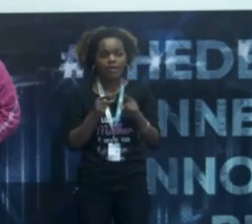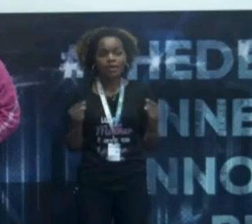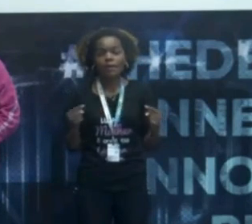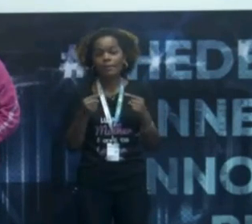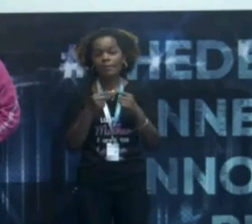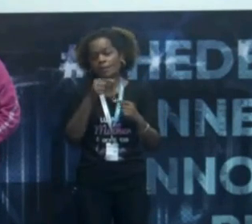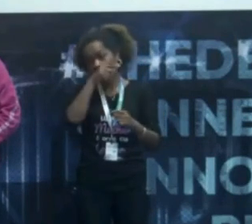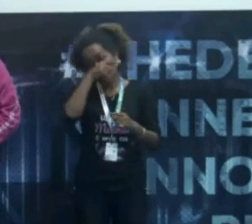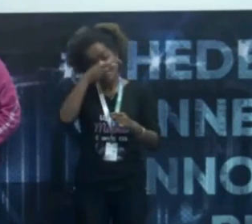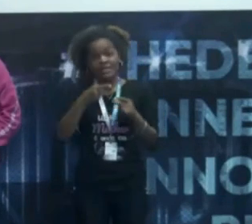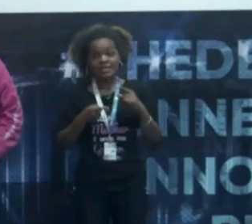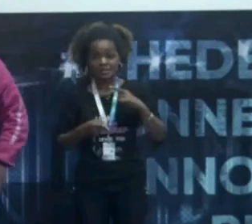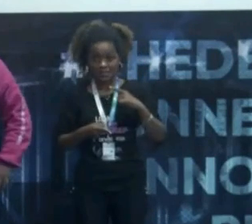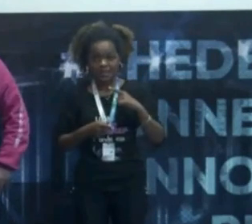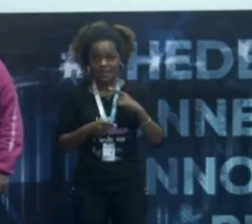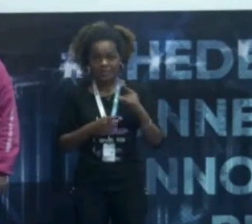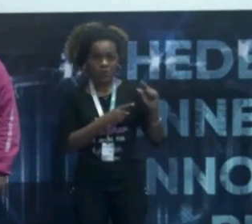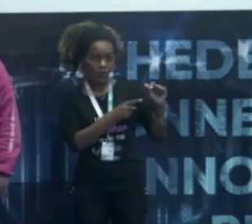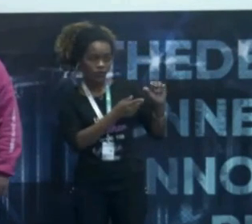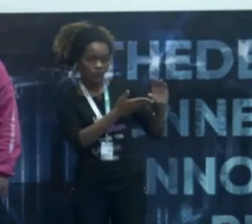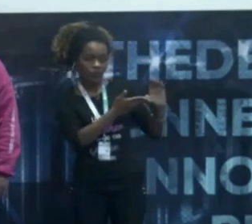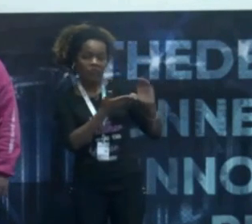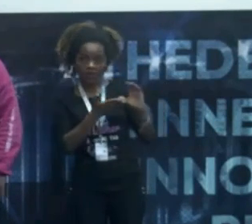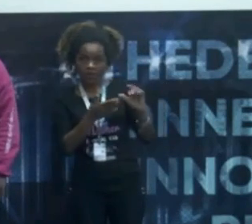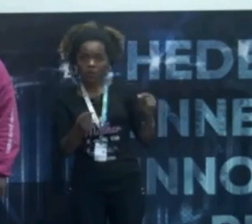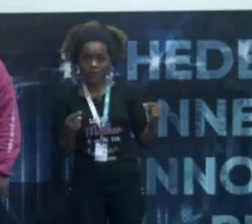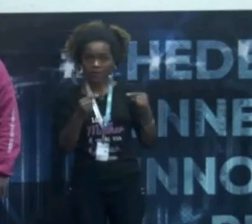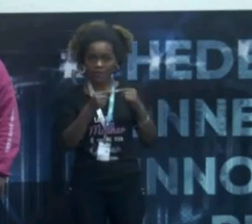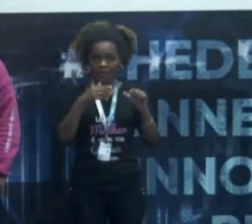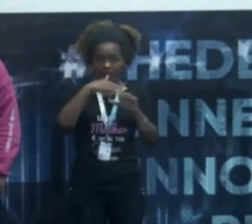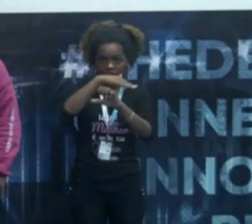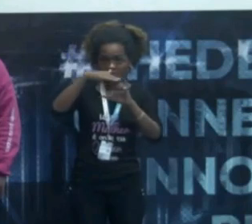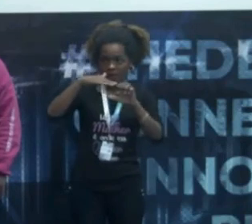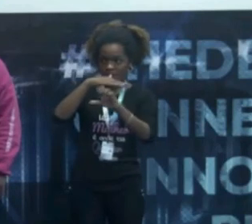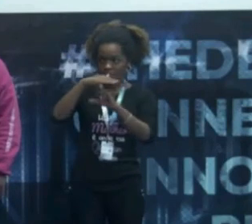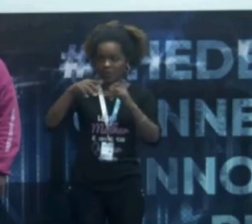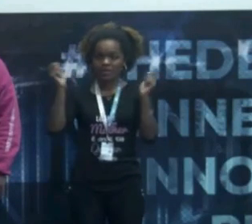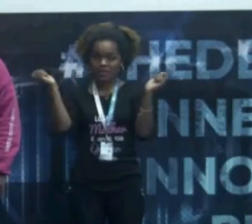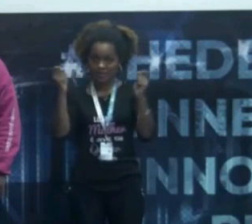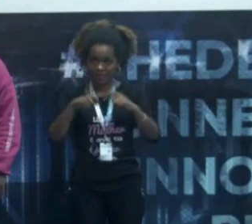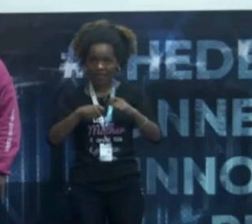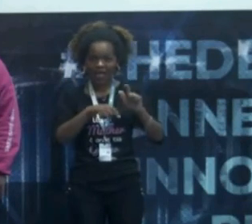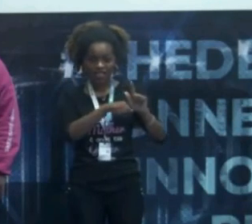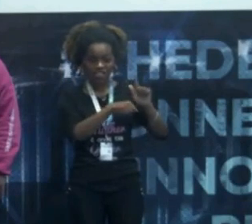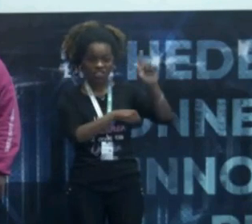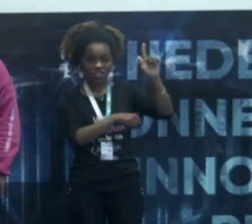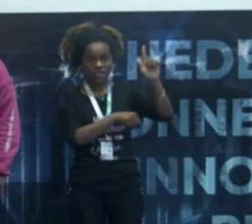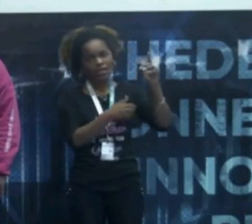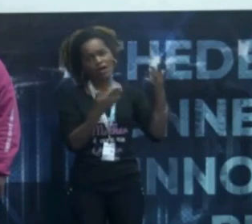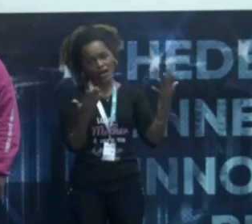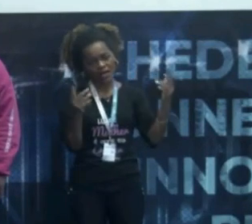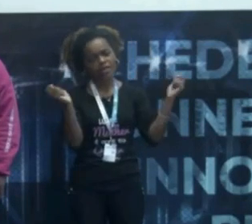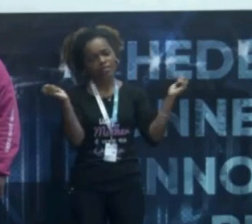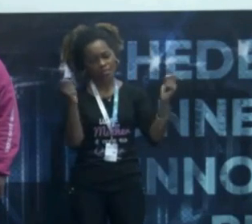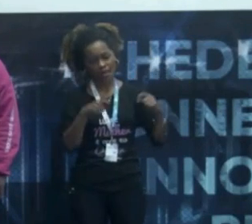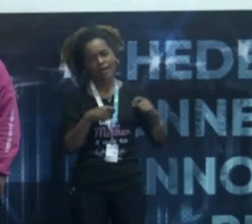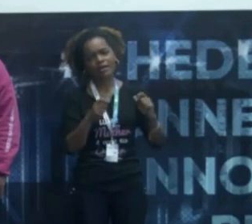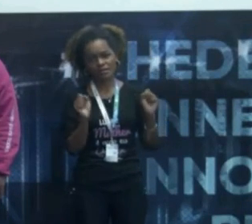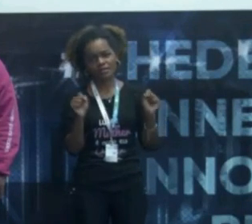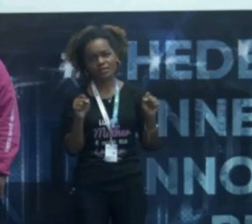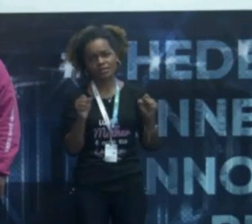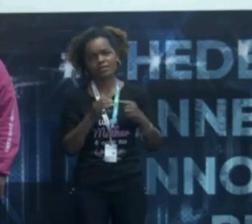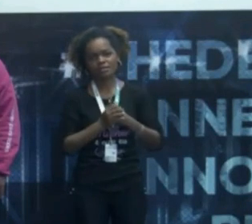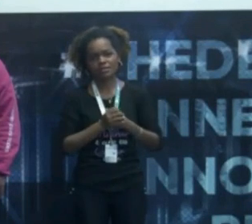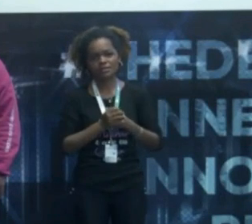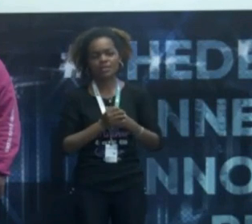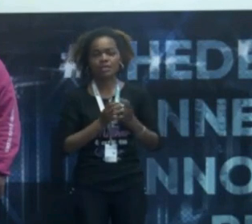estiver dentro do valor, dentro do escopo da gestão, tudo isso é possível, né? E aí é uma questão de cultura, como